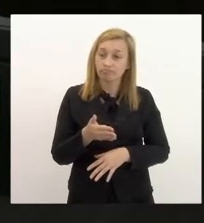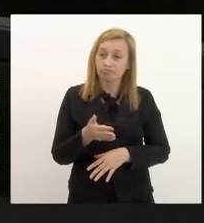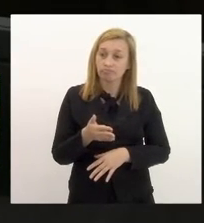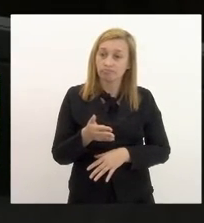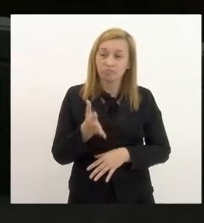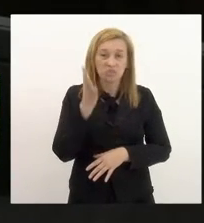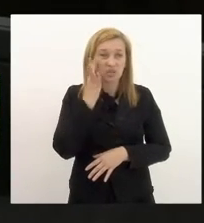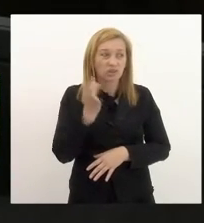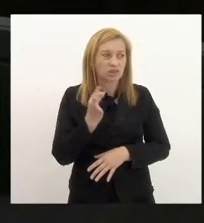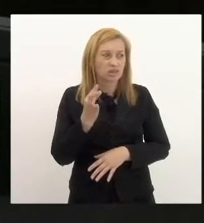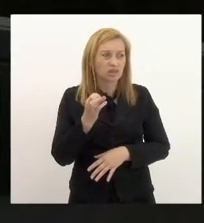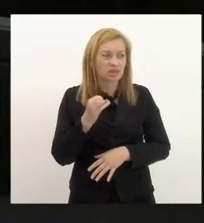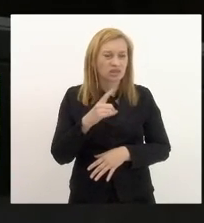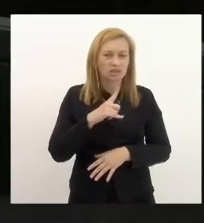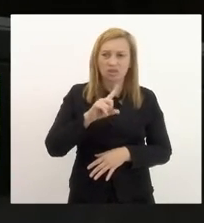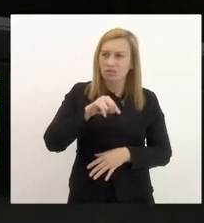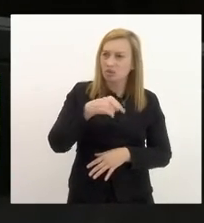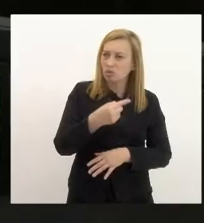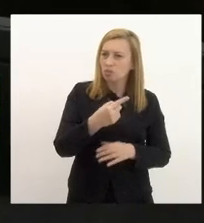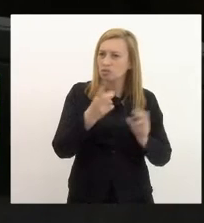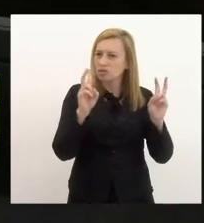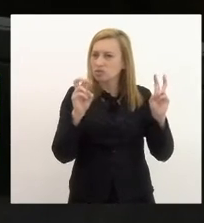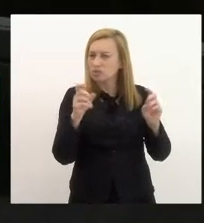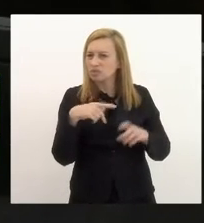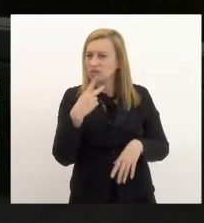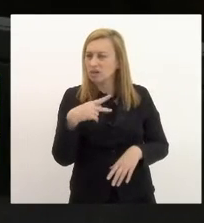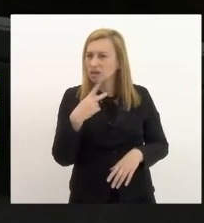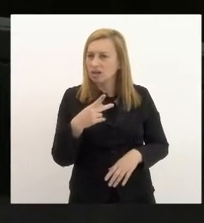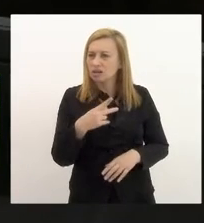eu não sei se tinha mais alguma foto